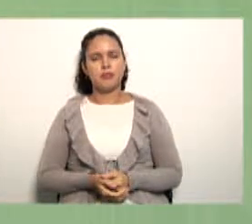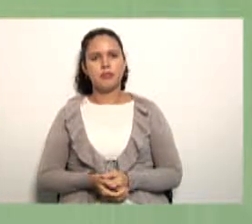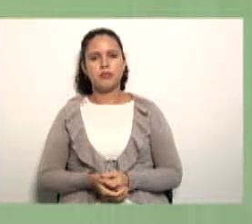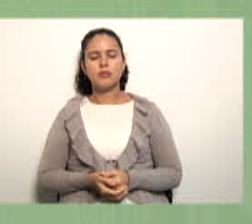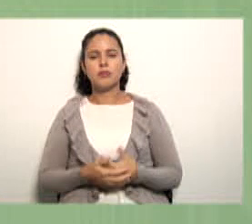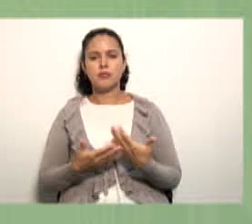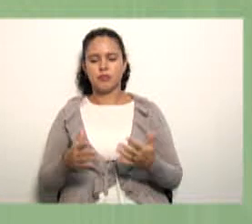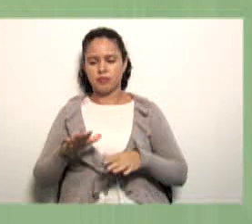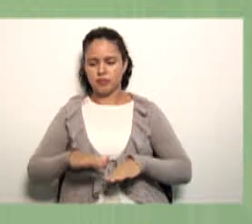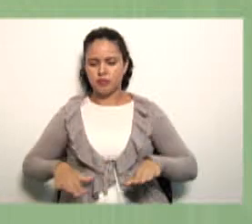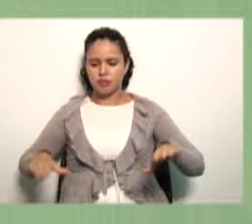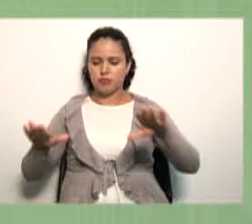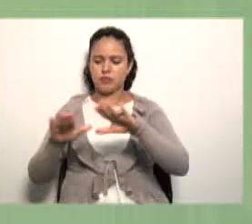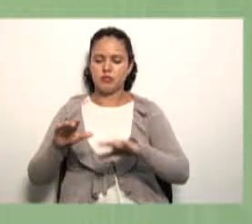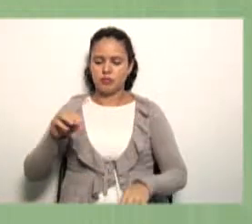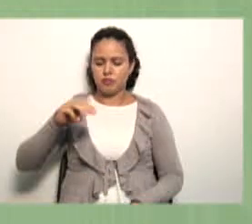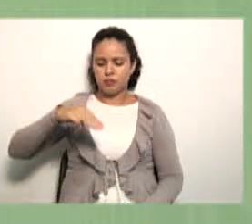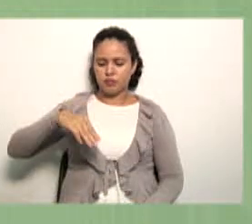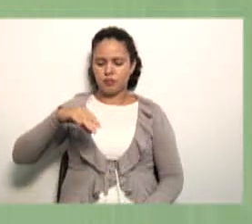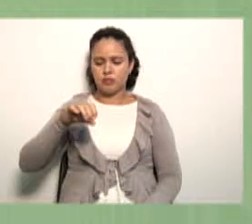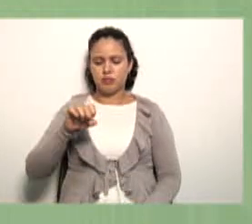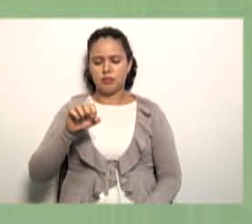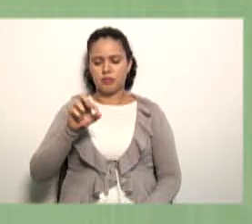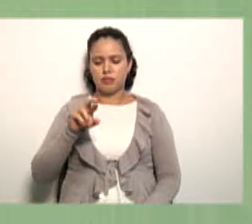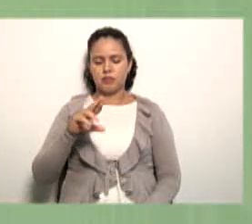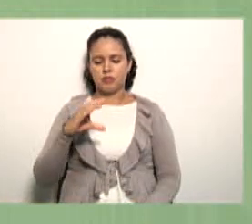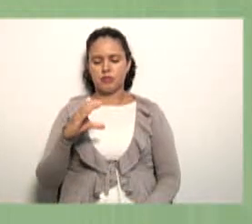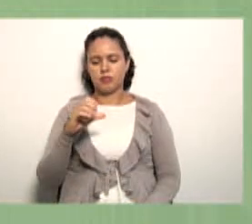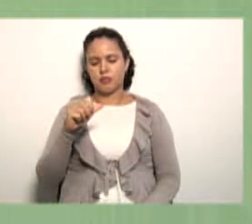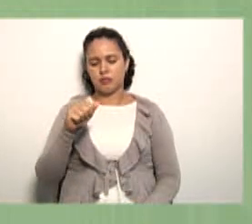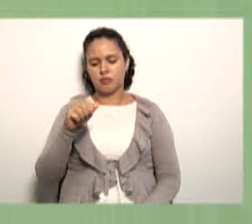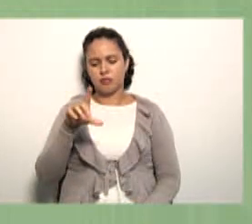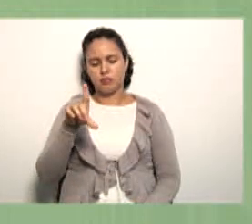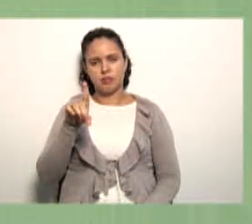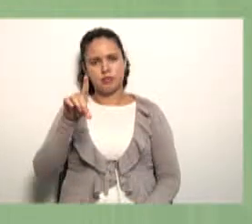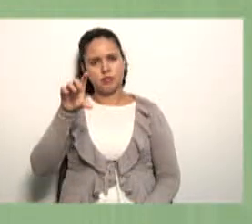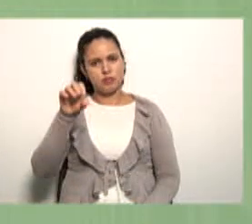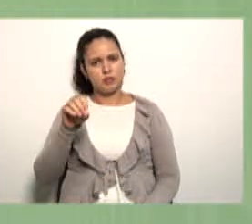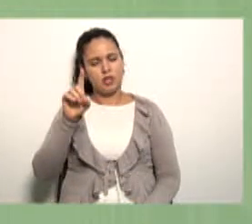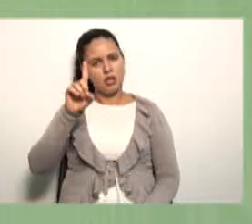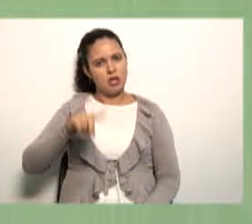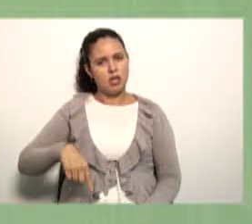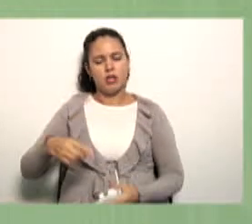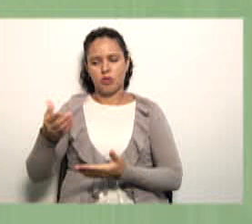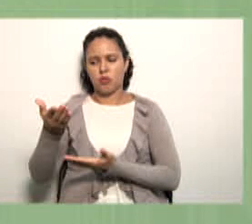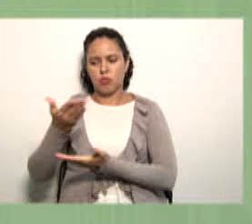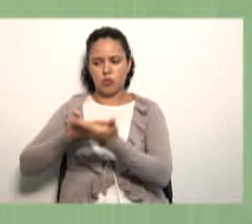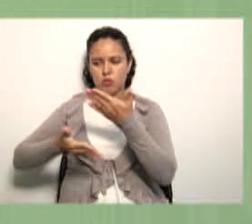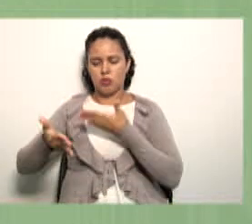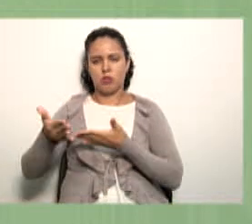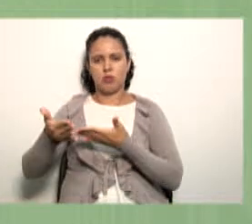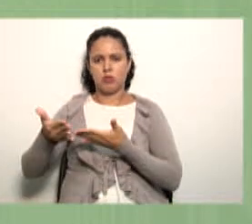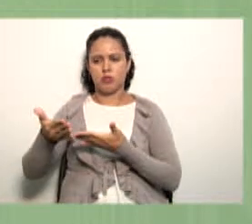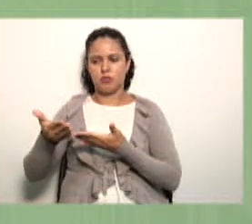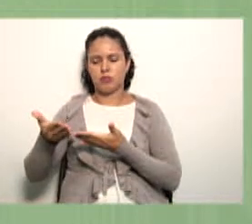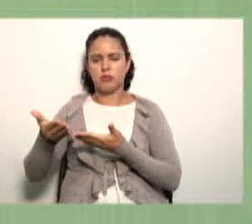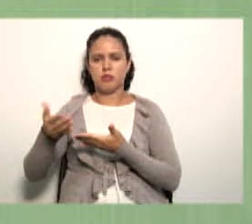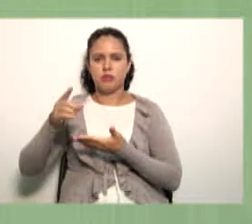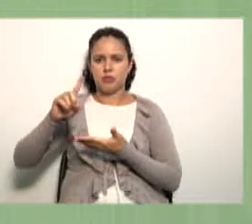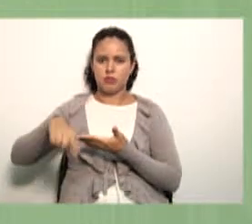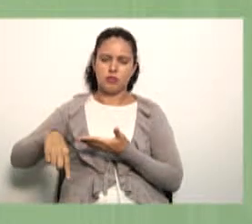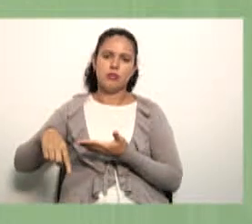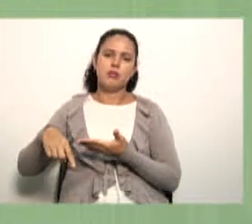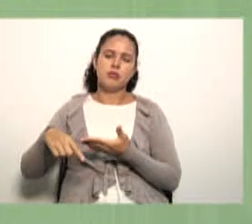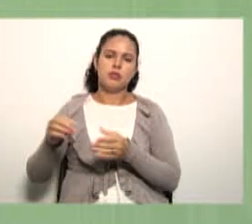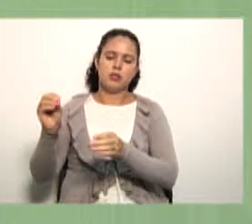O mercado, então, é onde ocorre essa troca do comércio. Tá? O comércio ocorre dentro do mercado para a gente.